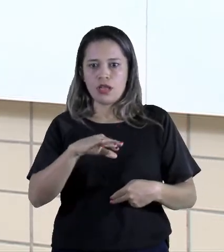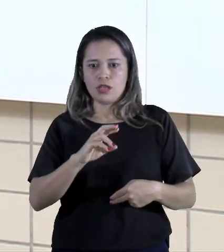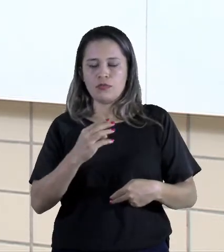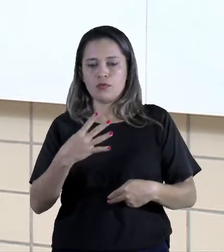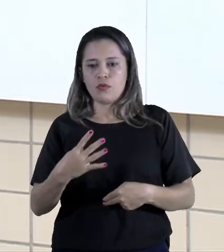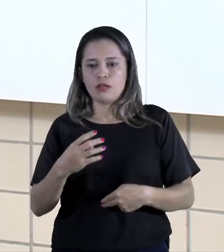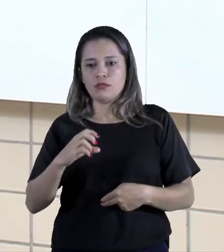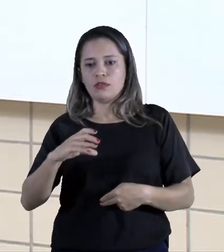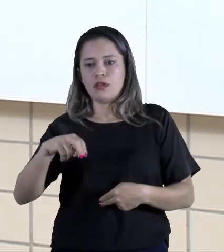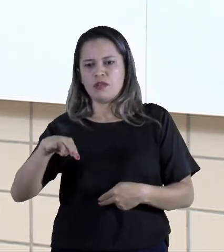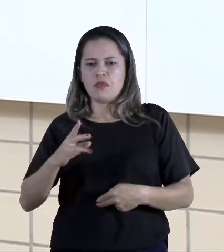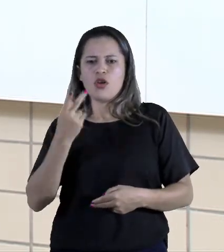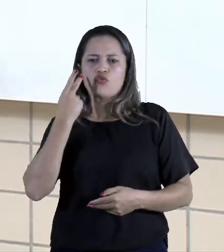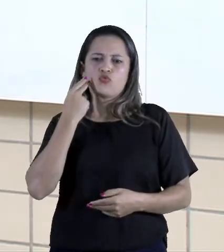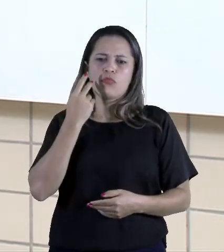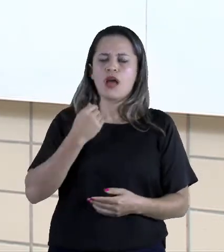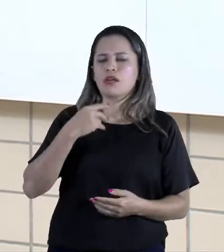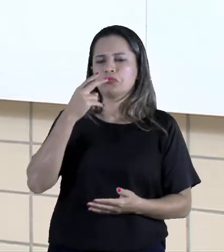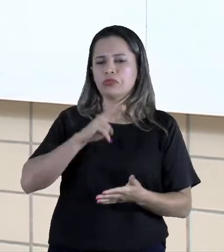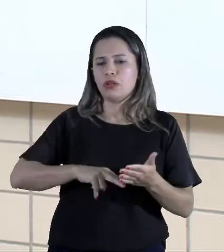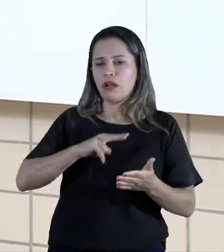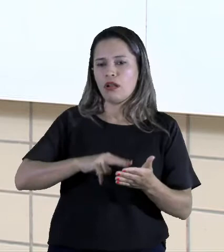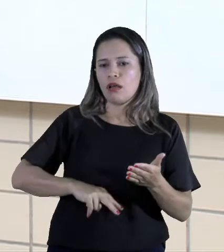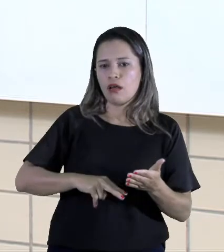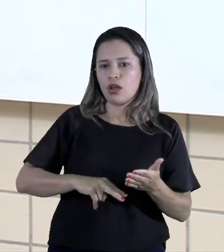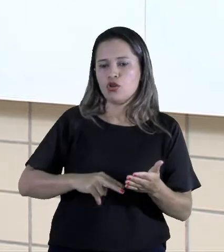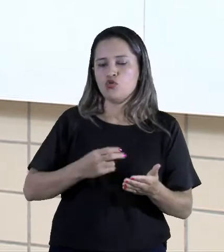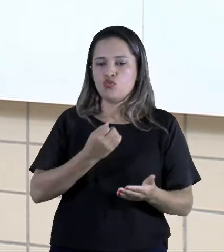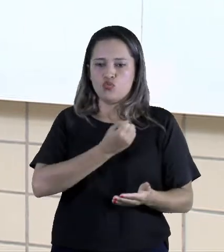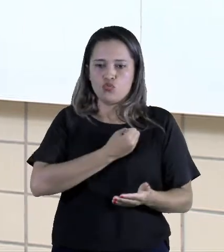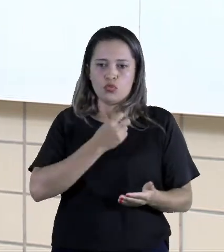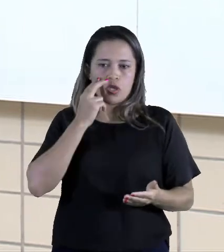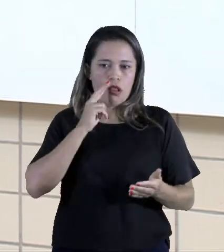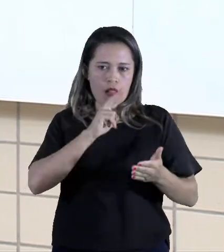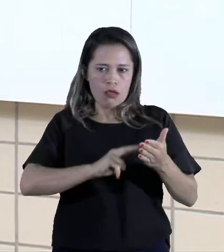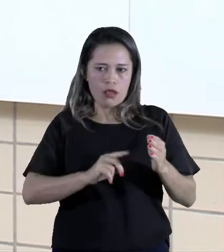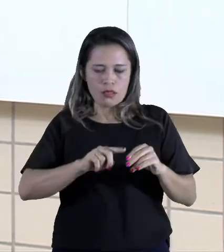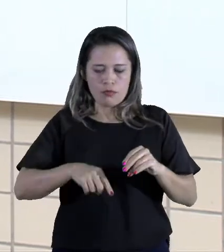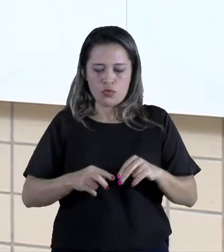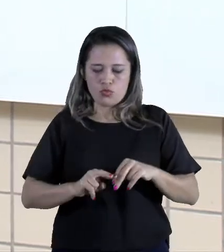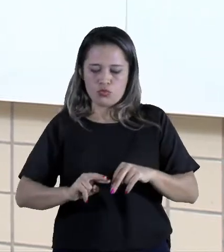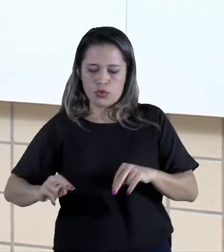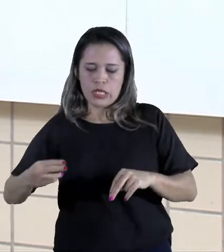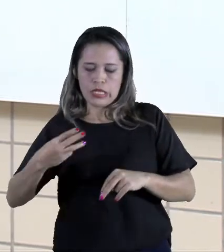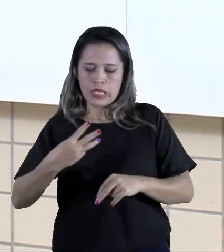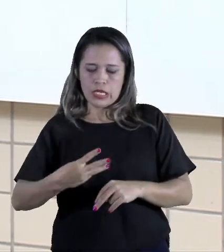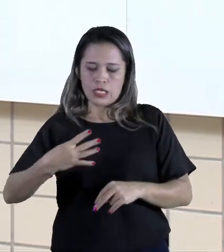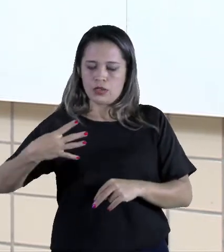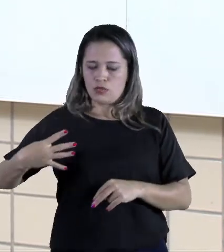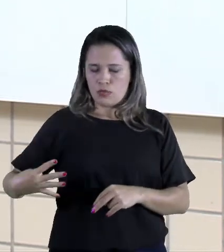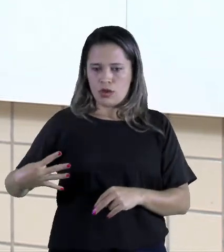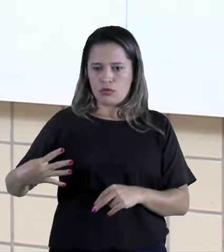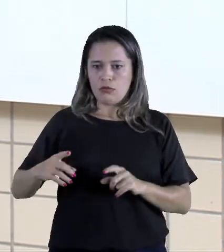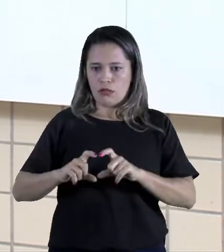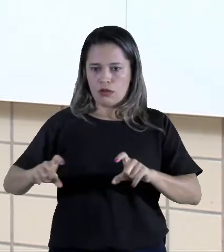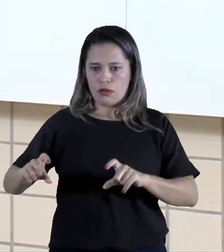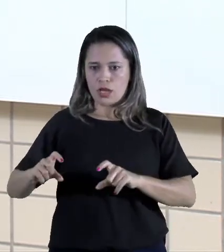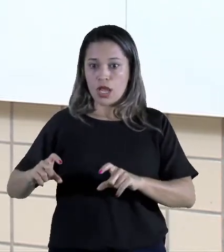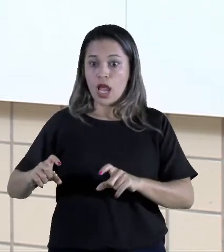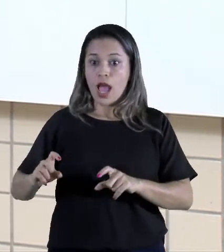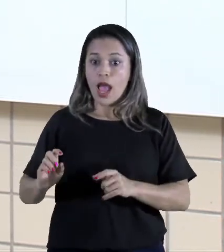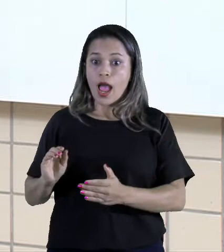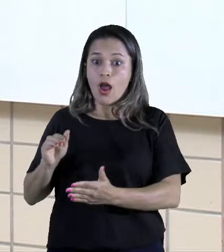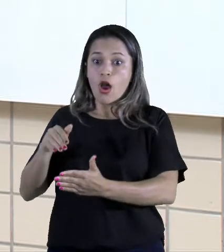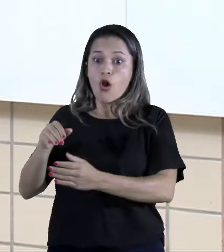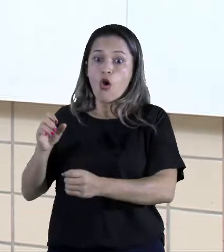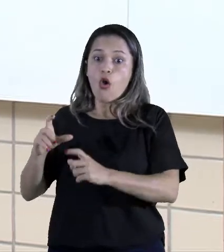usual para a gente ler o número, você lê o número todo, depois da vírgula, ó, 34, e a casinha que ele parou